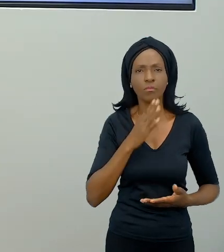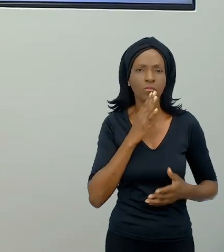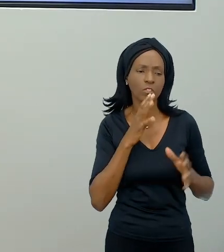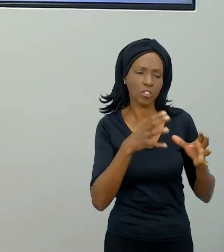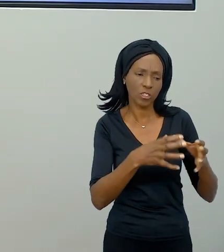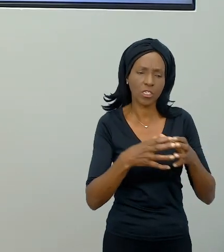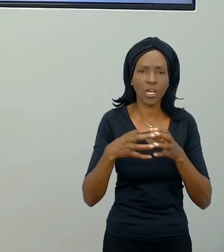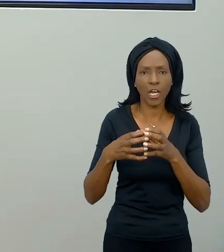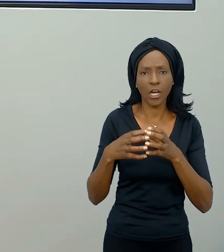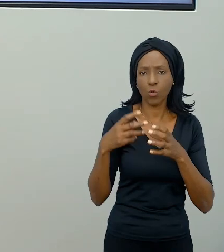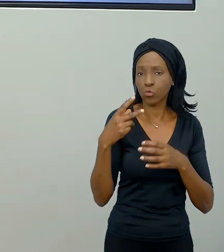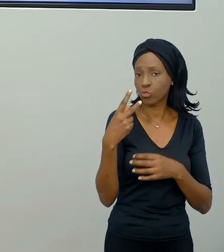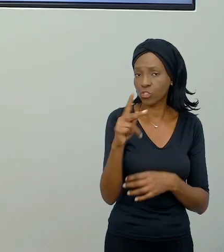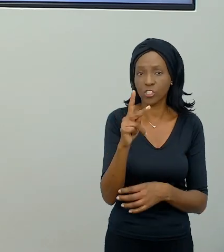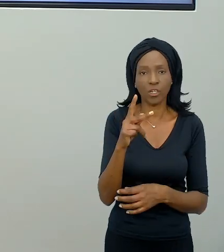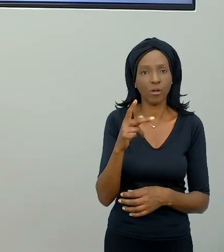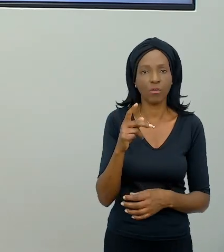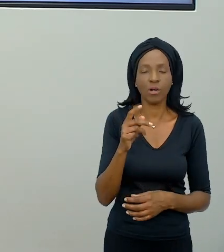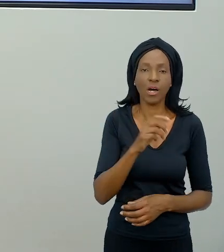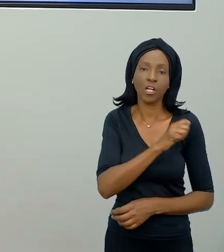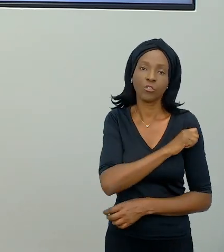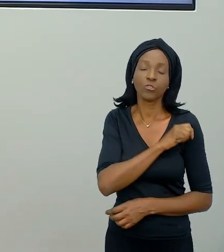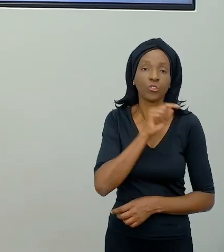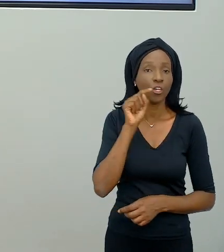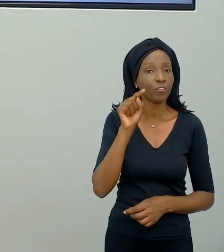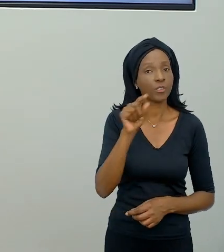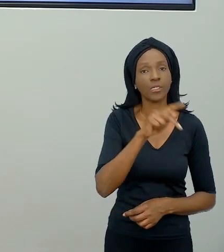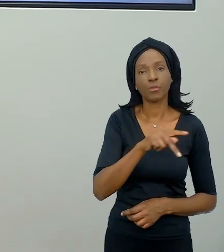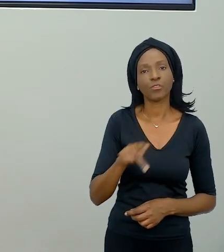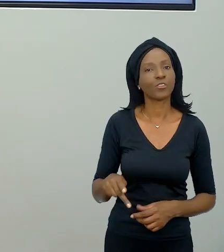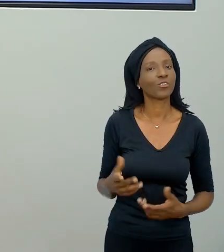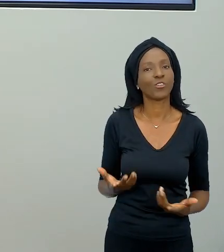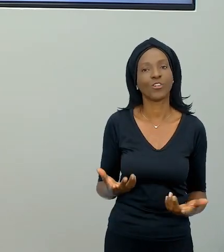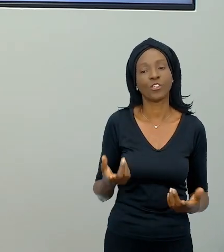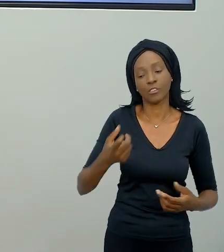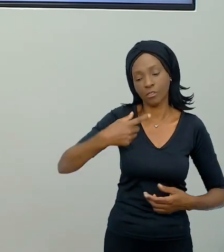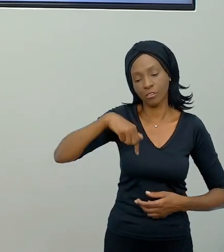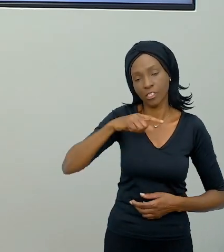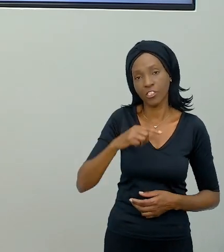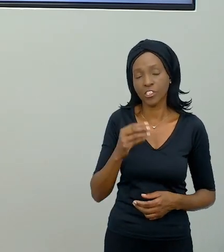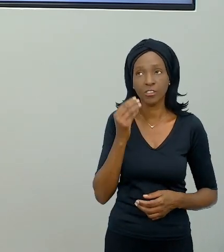é você, professor, né? A gente está aqui para contribuir, tentar somar,